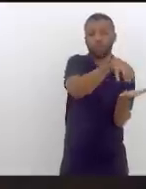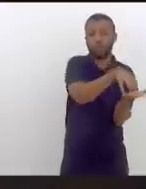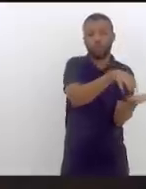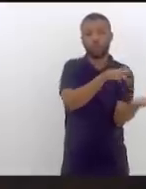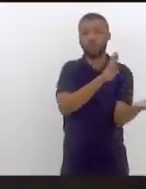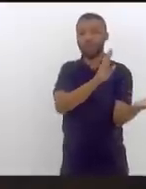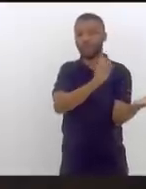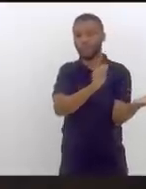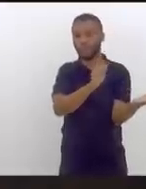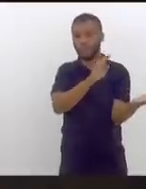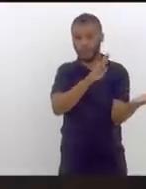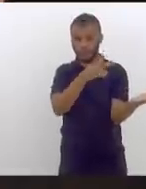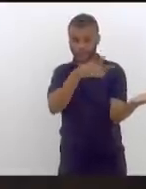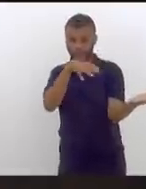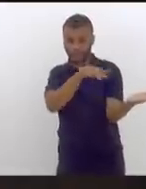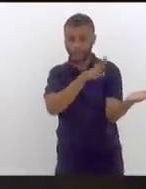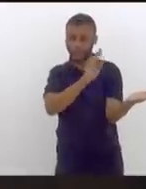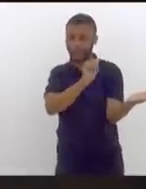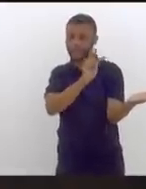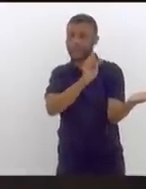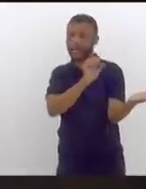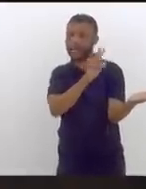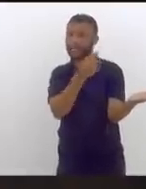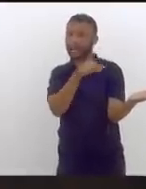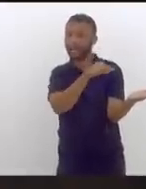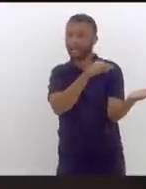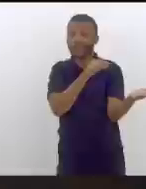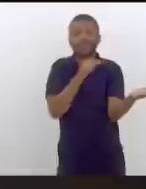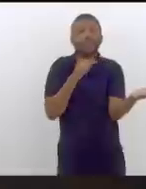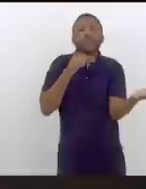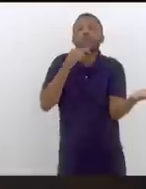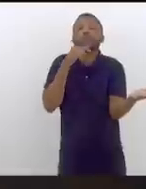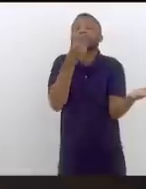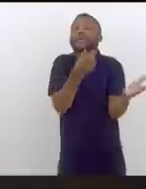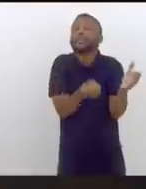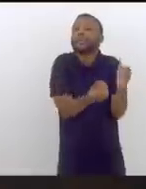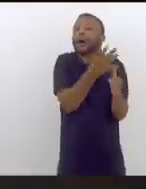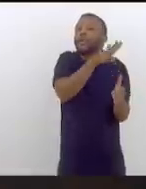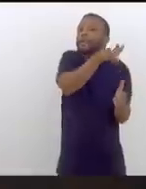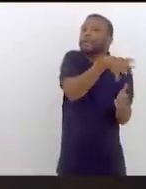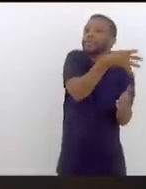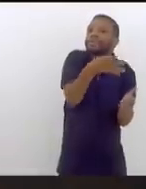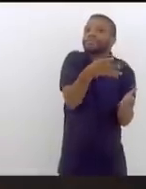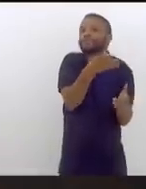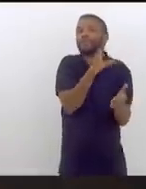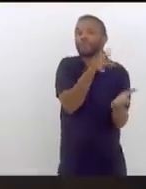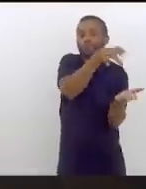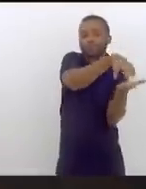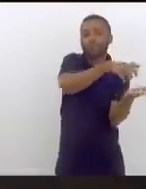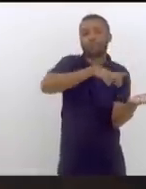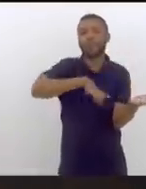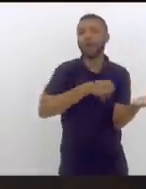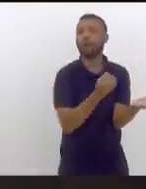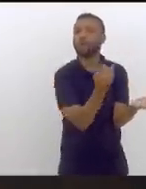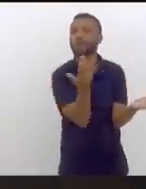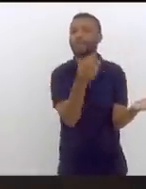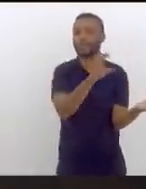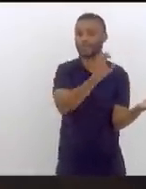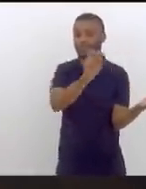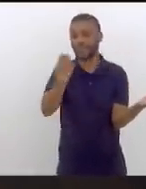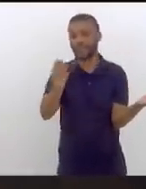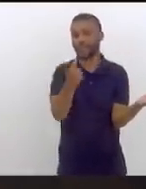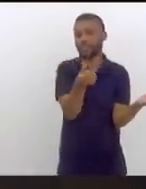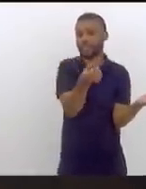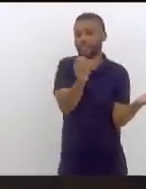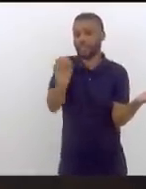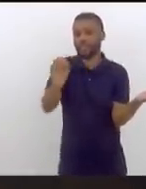não conseguem implementar uma escala numa unidade que tem de repente 500 600 policiais então é esse tipo de